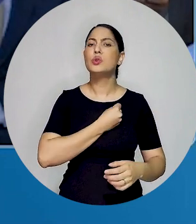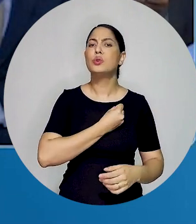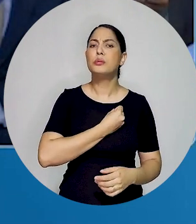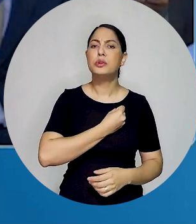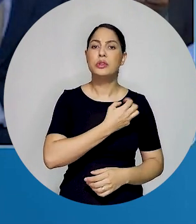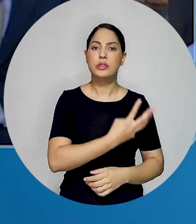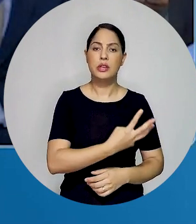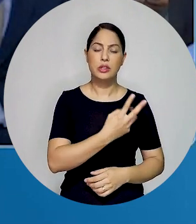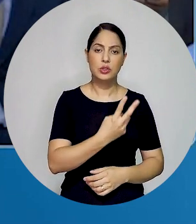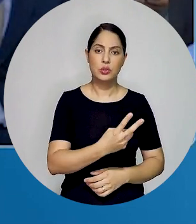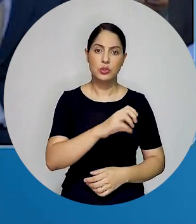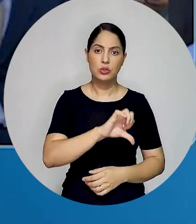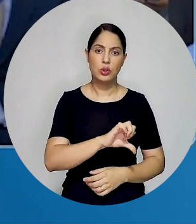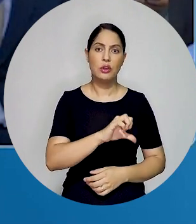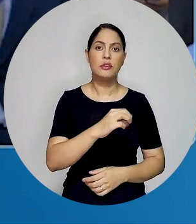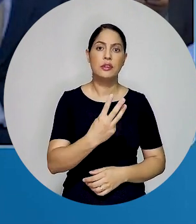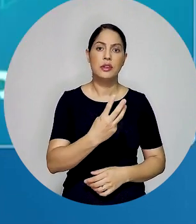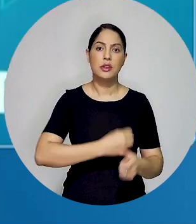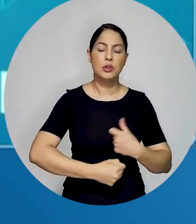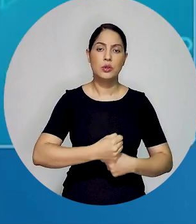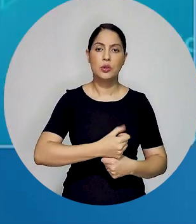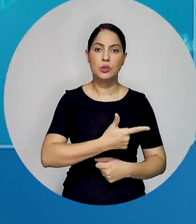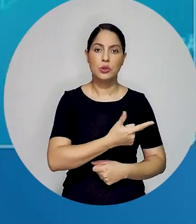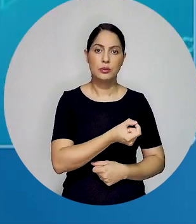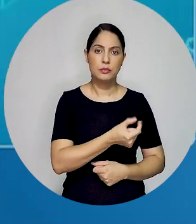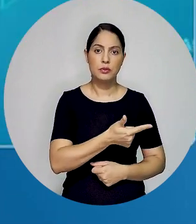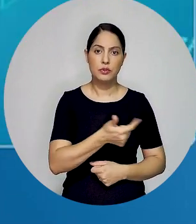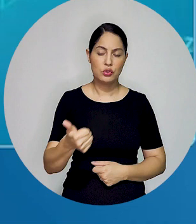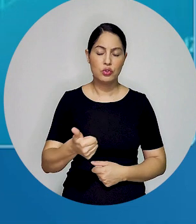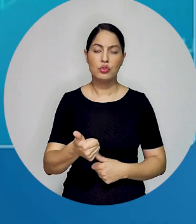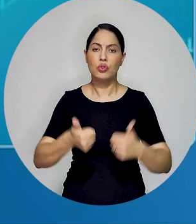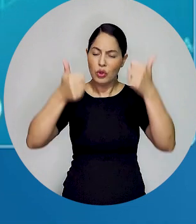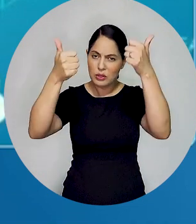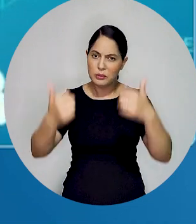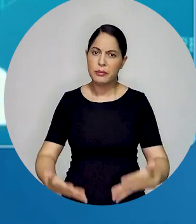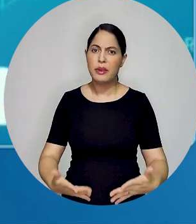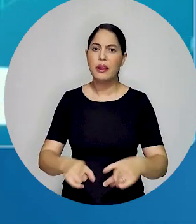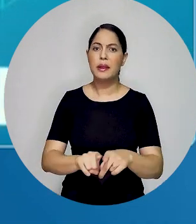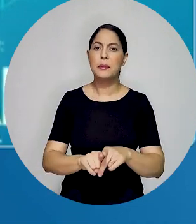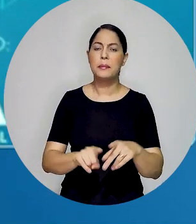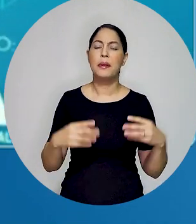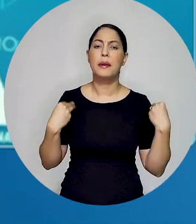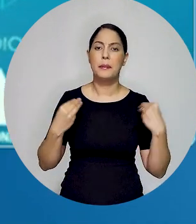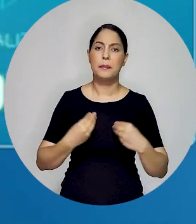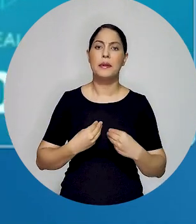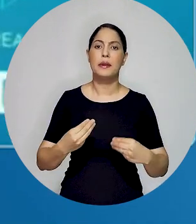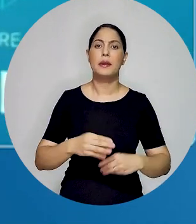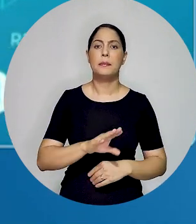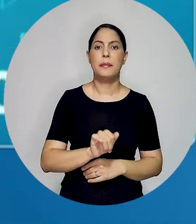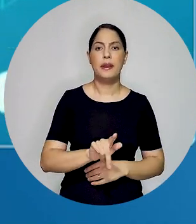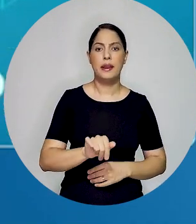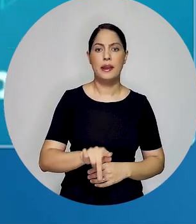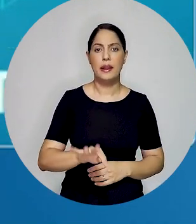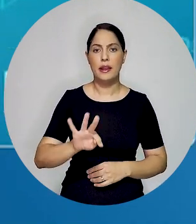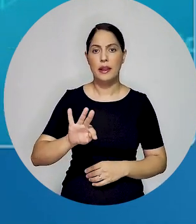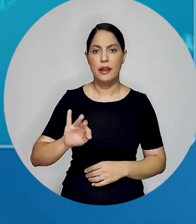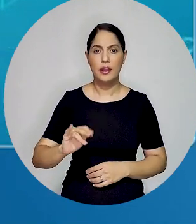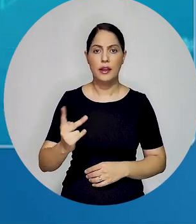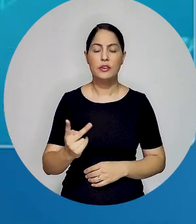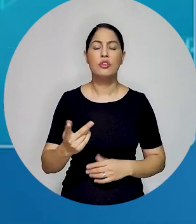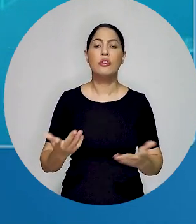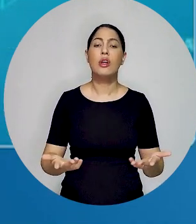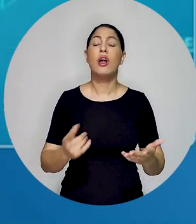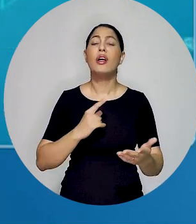PL 3293/2021, inclusive dialogando com a ilustre deputada Margarete Coelho, que propõe alterações da